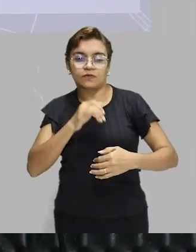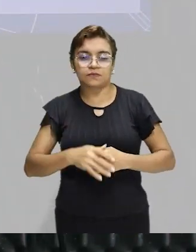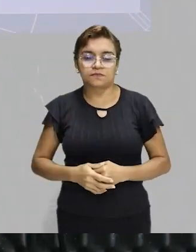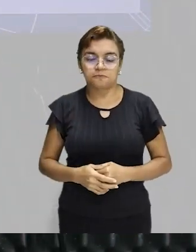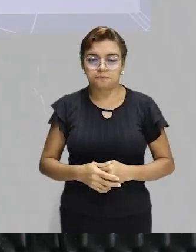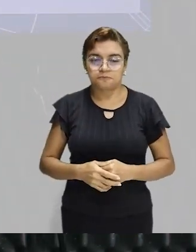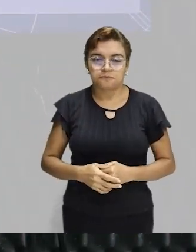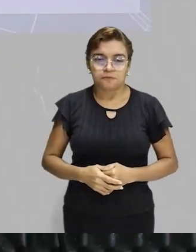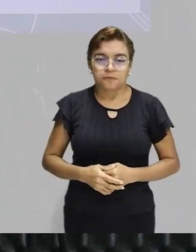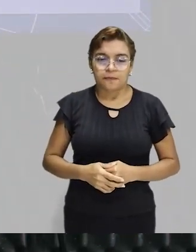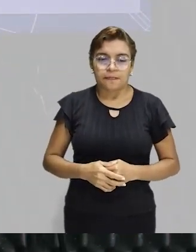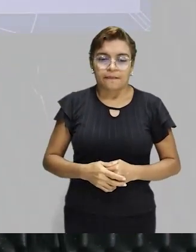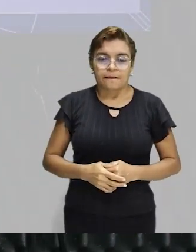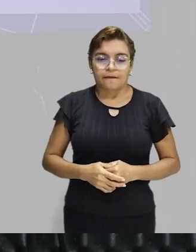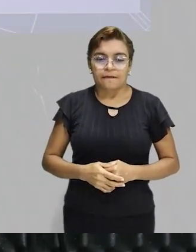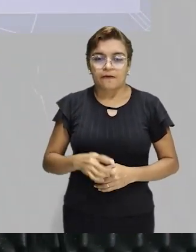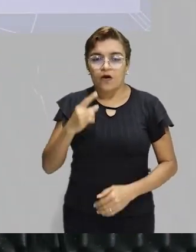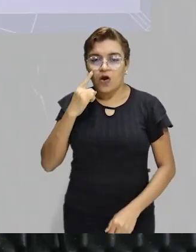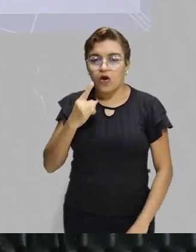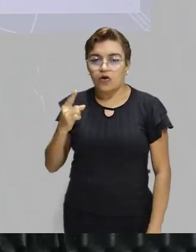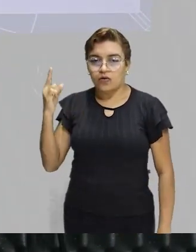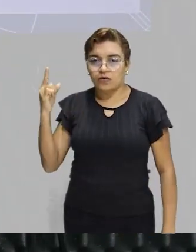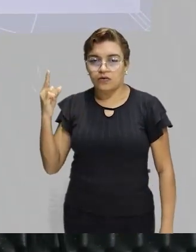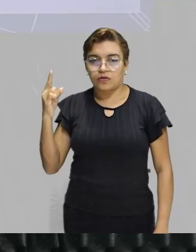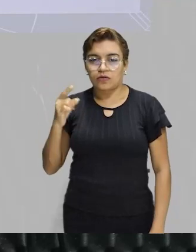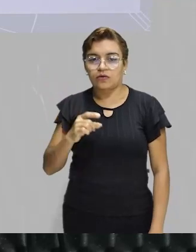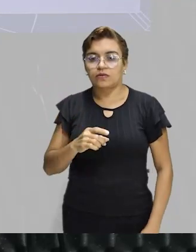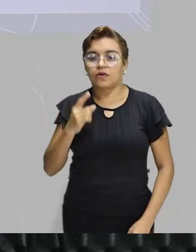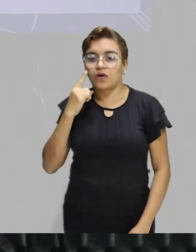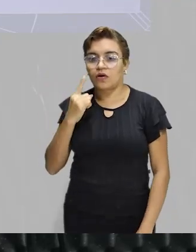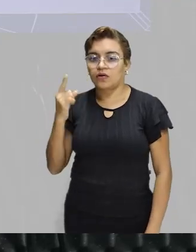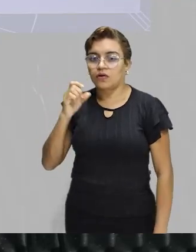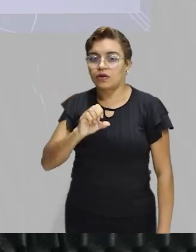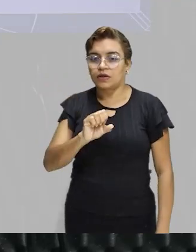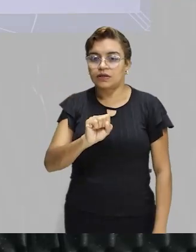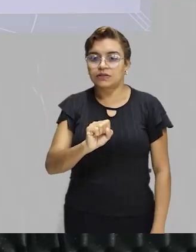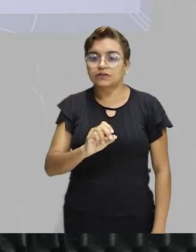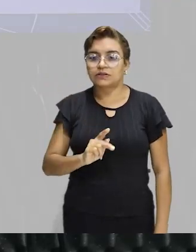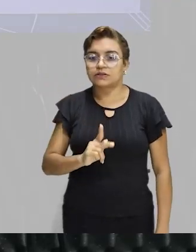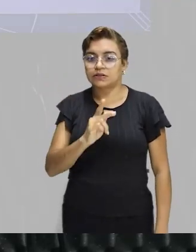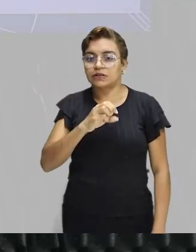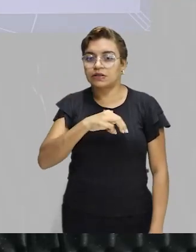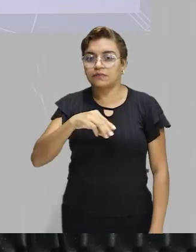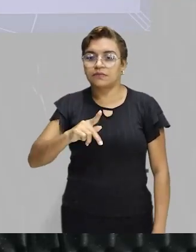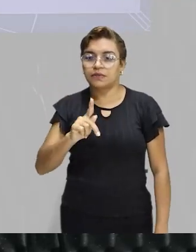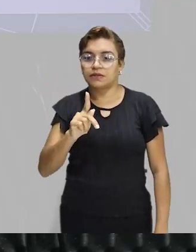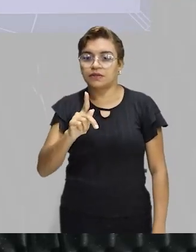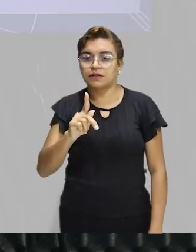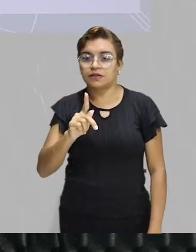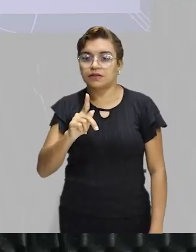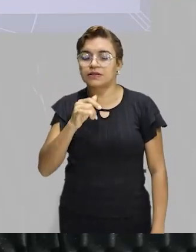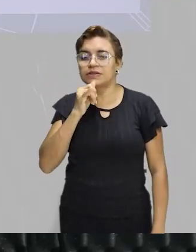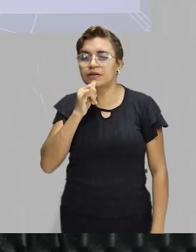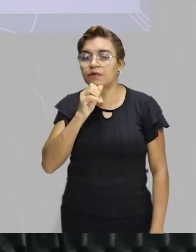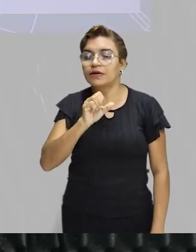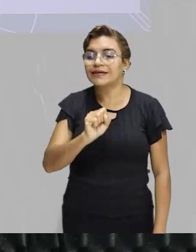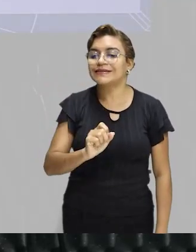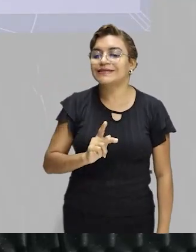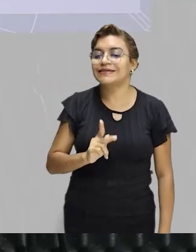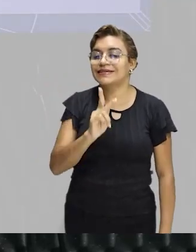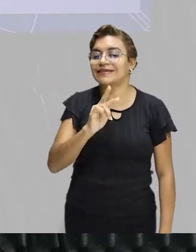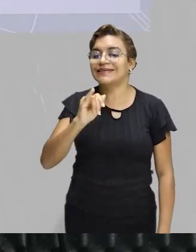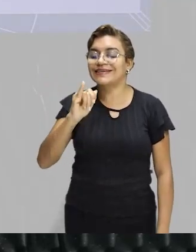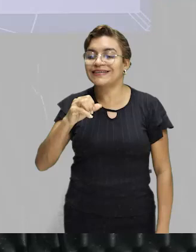é o assunto? De cara, quando eu coloquei esse slide, você já sabe. O assunto é Brasil e a floresta